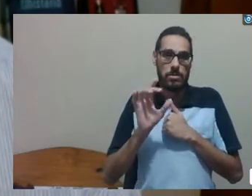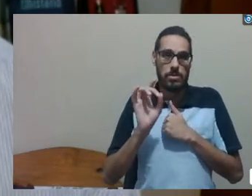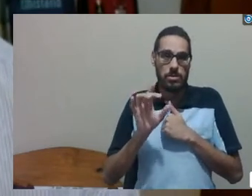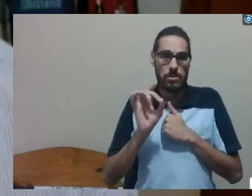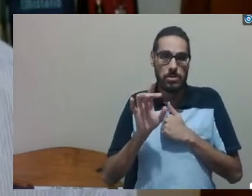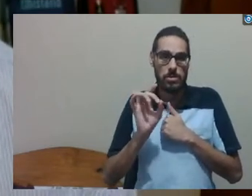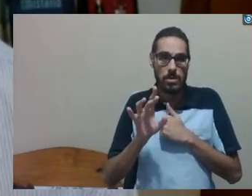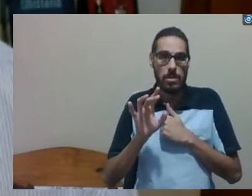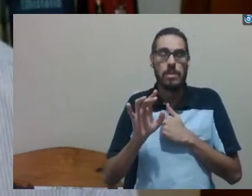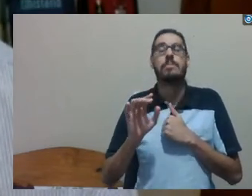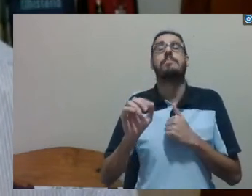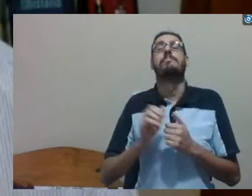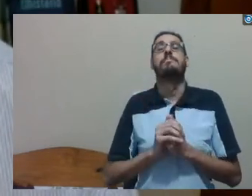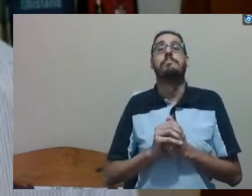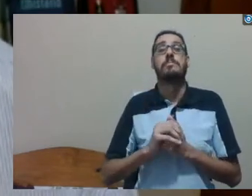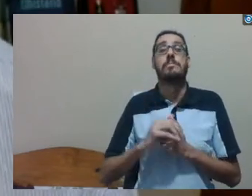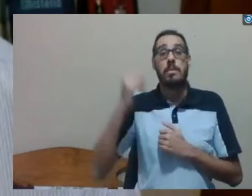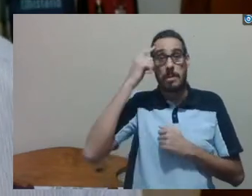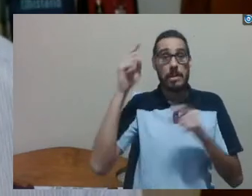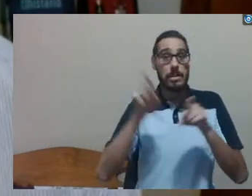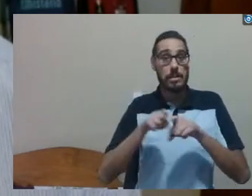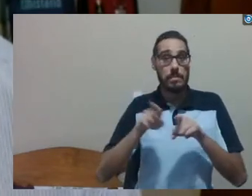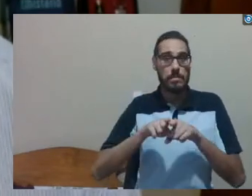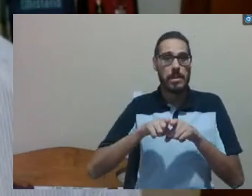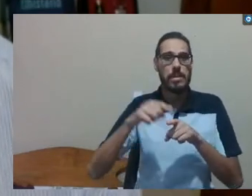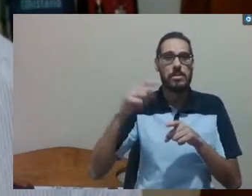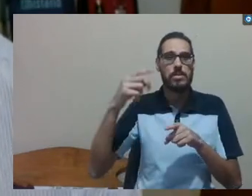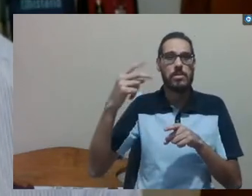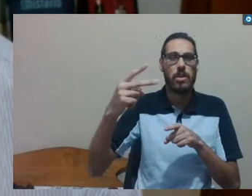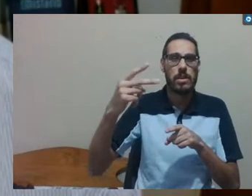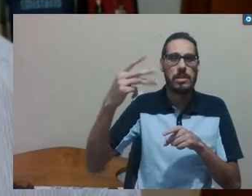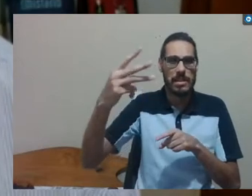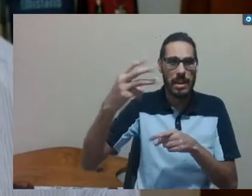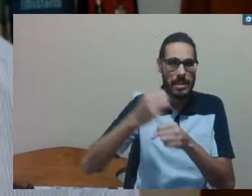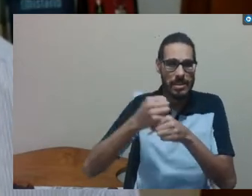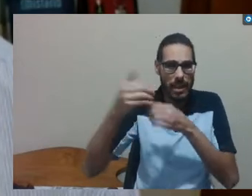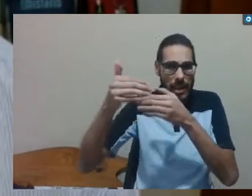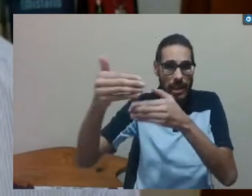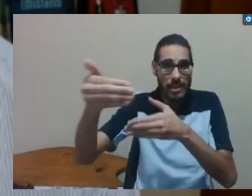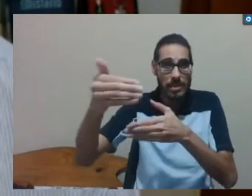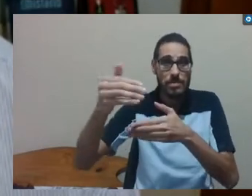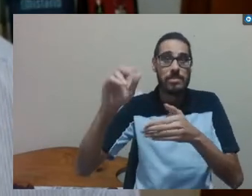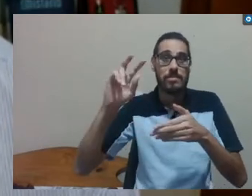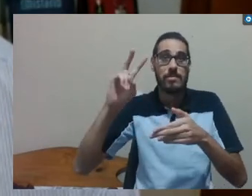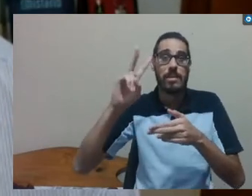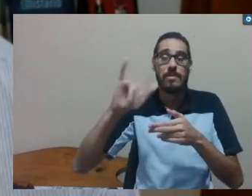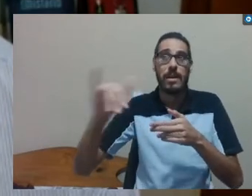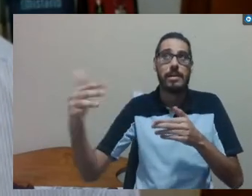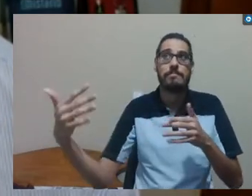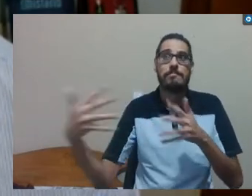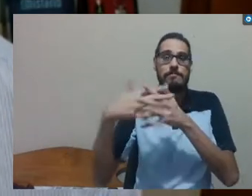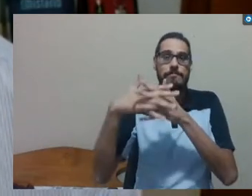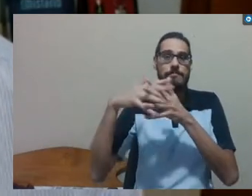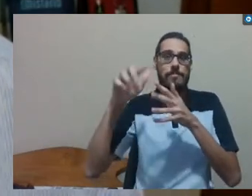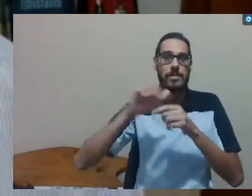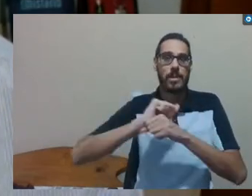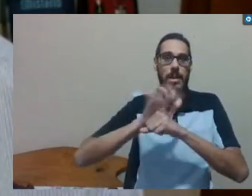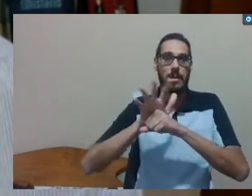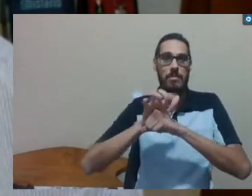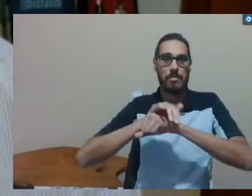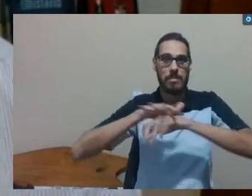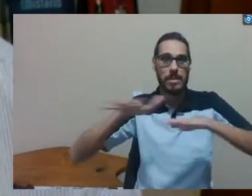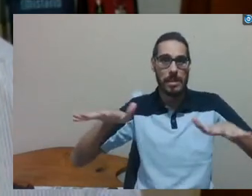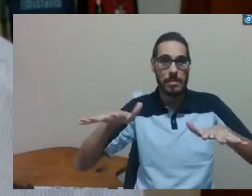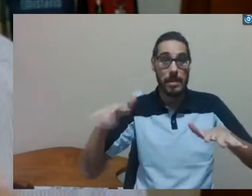próximos 2-3 anos nós estamos sob o impacto da pandemia. Nós vamos ter que repensar totalmente a estrutura de aula. A gente